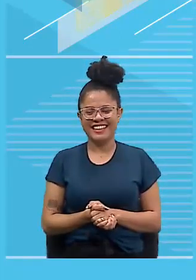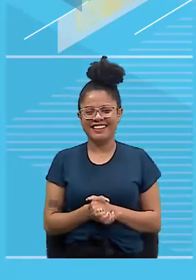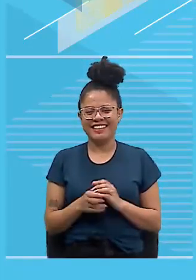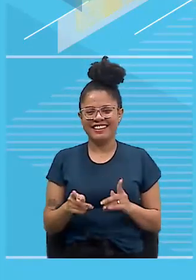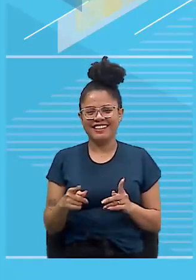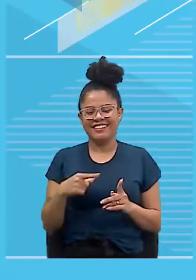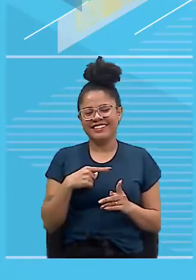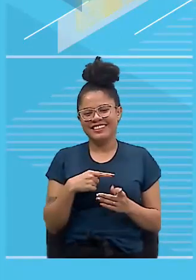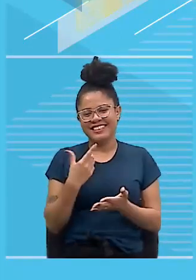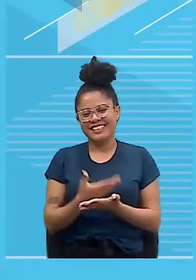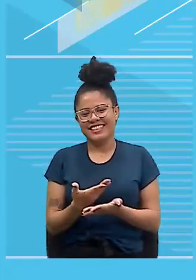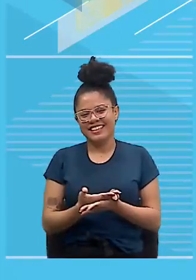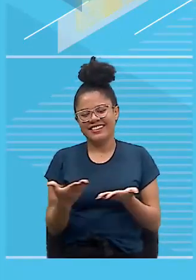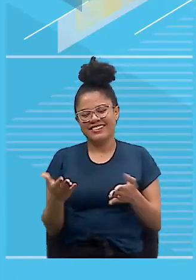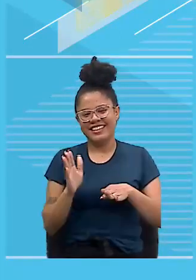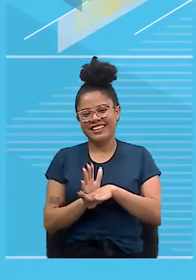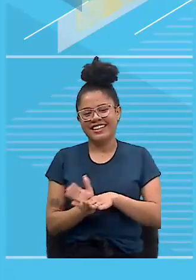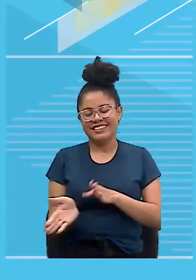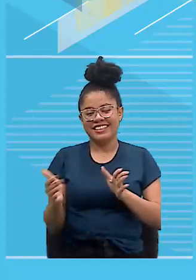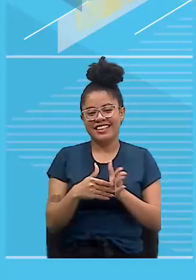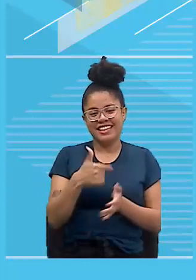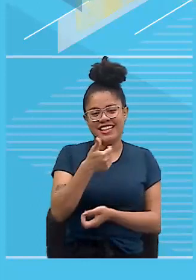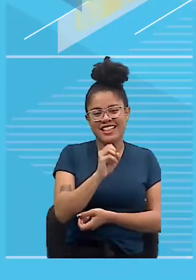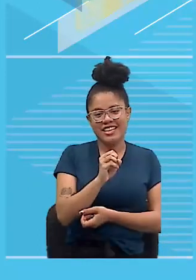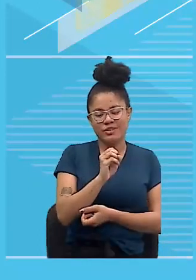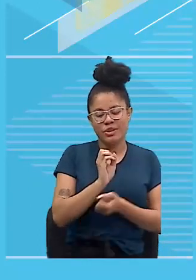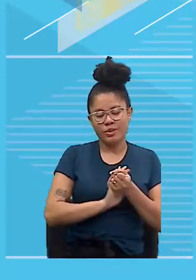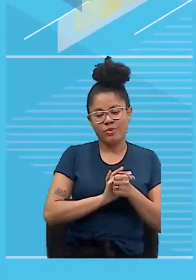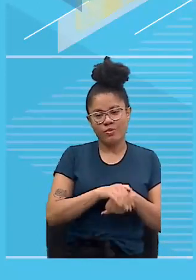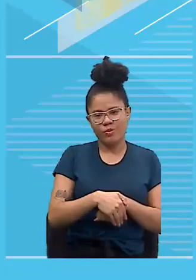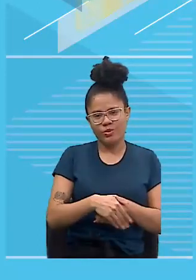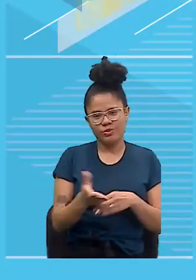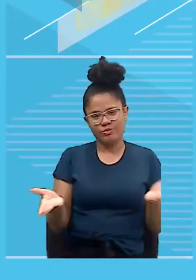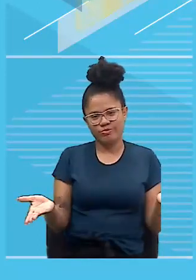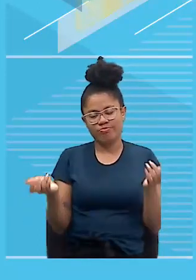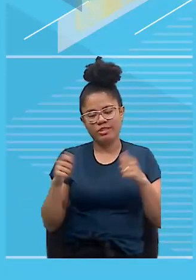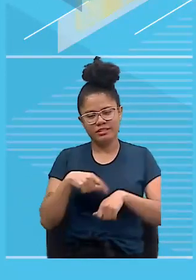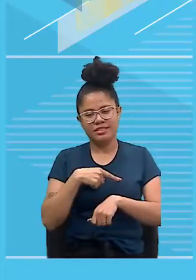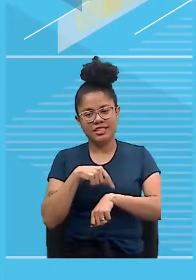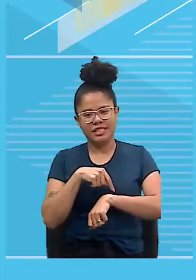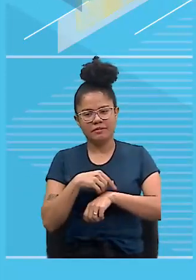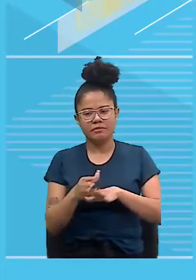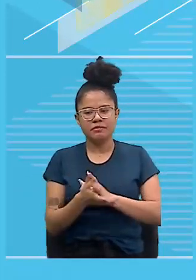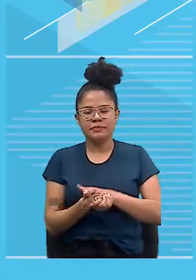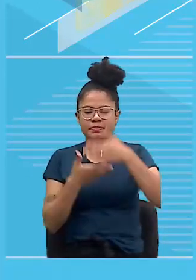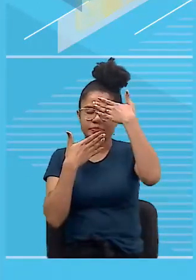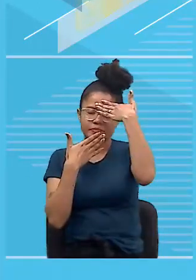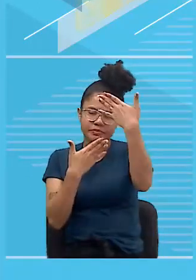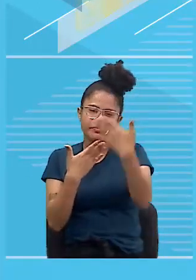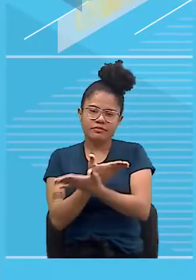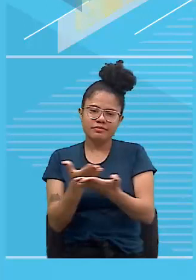tem aula tarde até 10 horas da noite tenho que arrumar tempo viu tenho que arrumar tempo Obrigado pelo convite viu turma de Miguel Leão